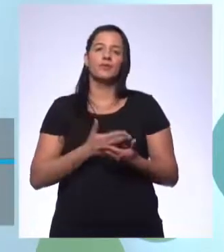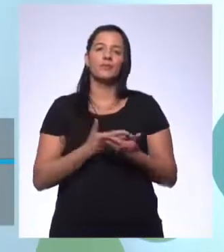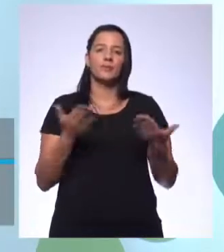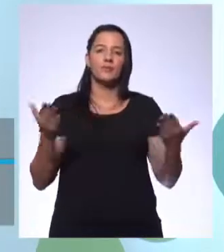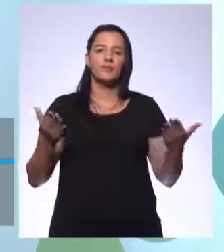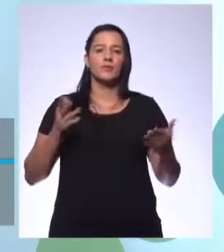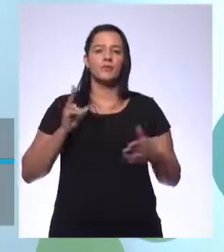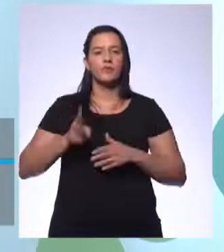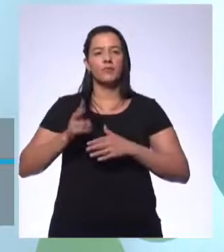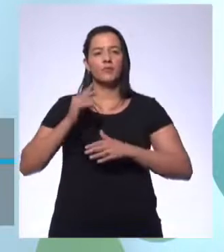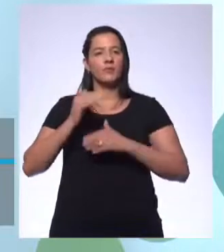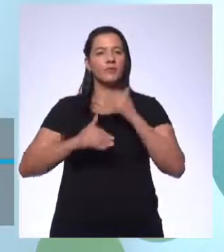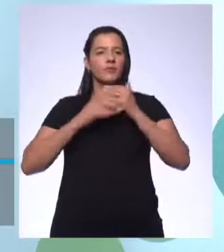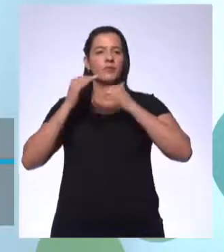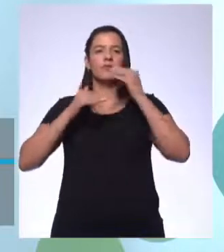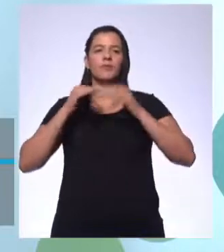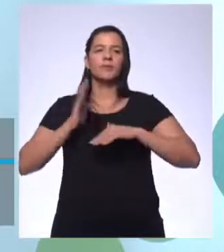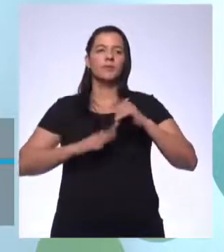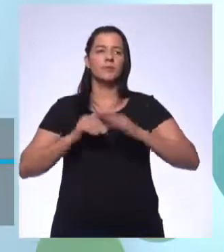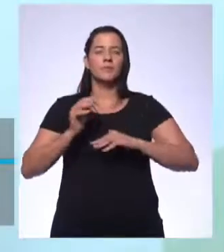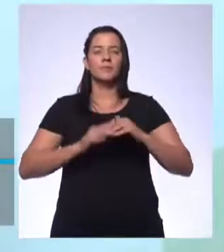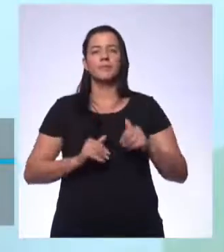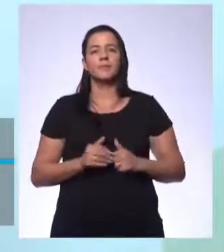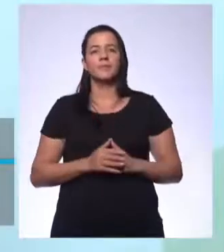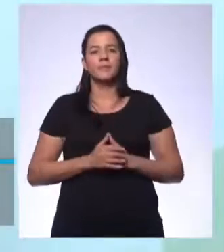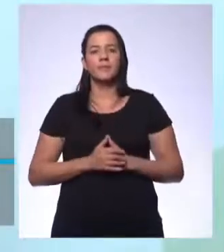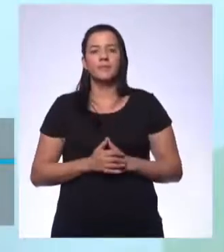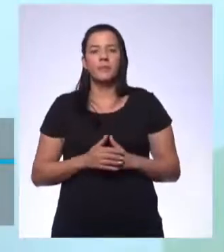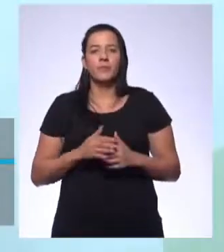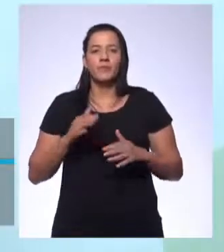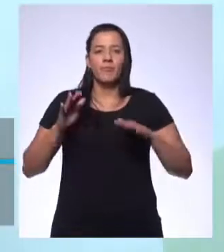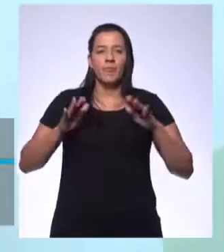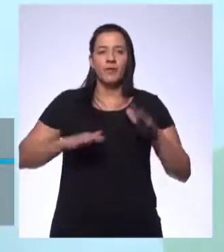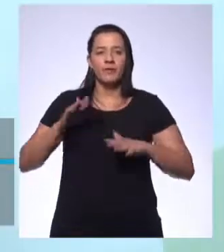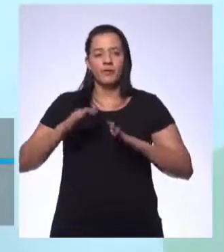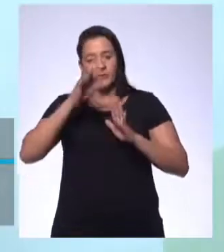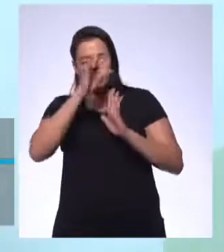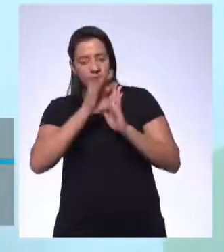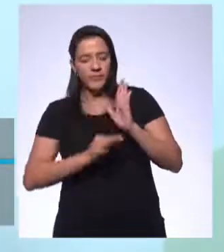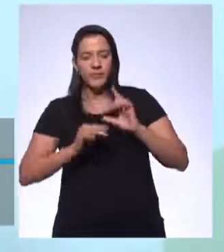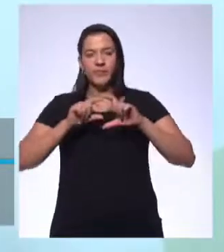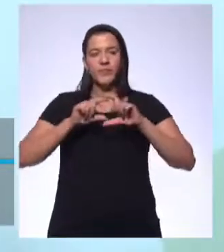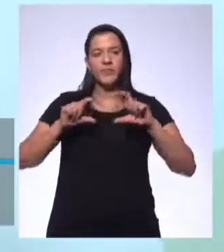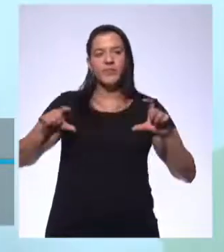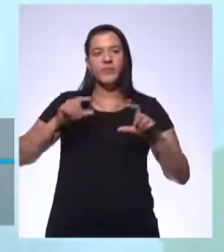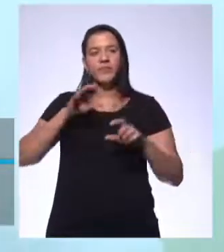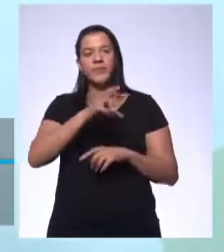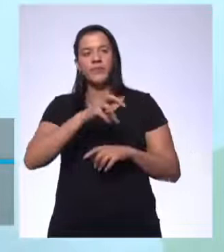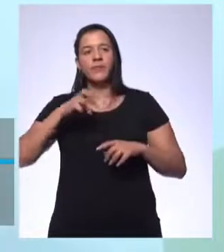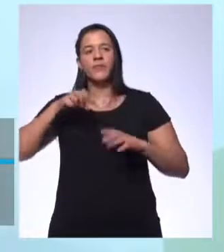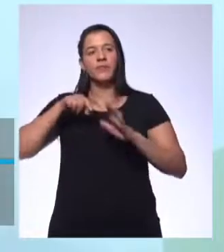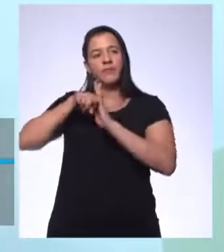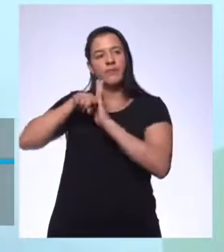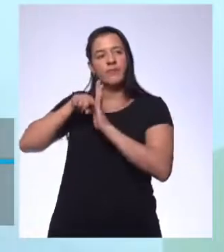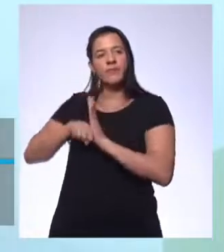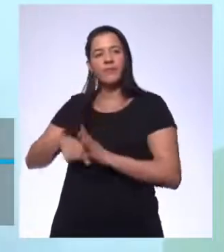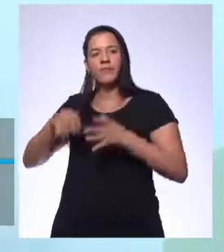a desenvolver as habilidades, né? Trabalhar. E às vezes a gente passa um texto, um trecho, o professor pega aquilo e,